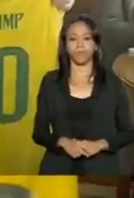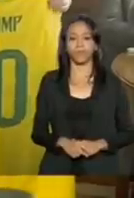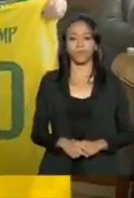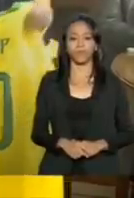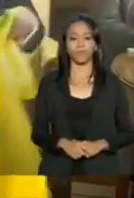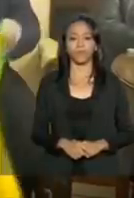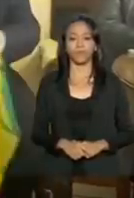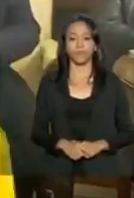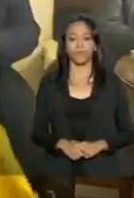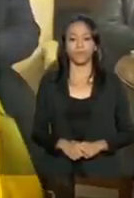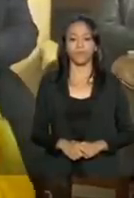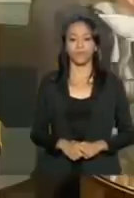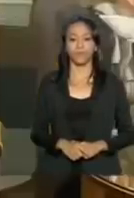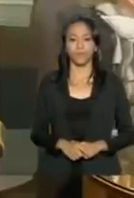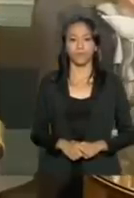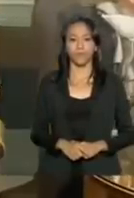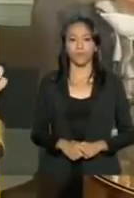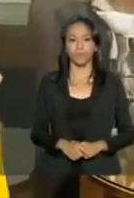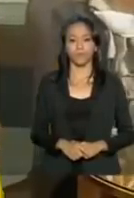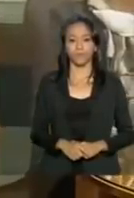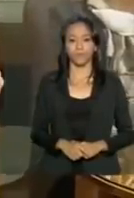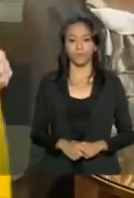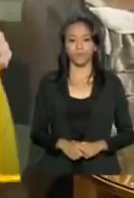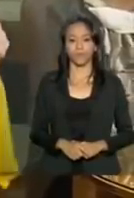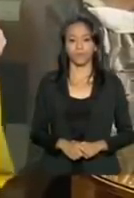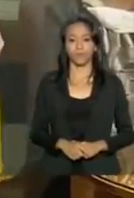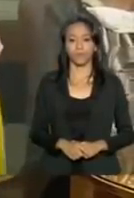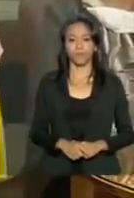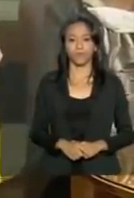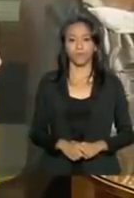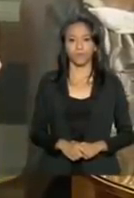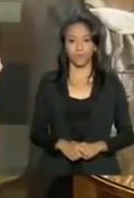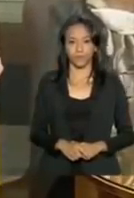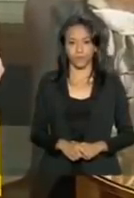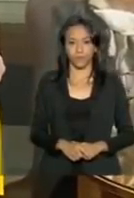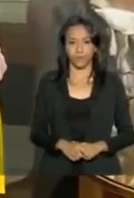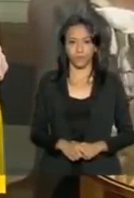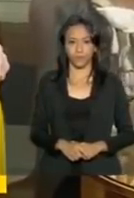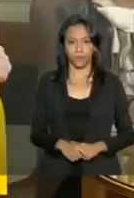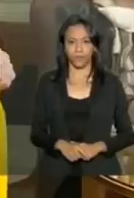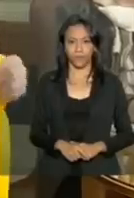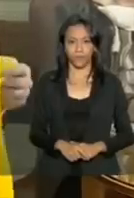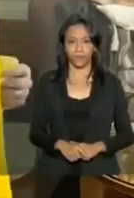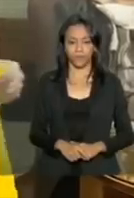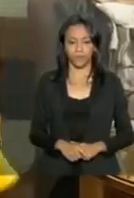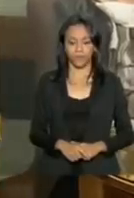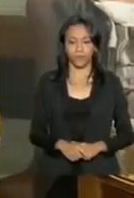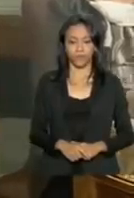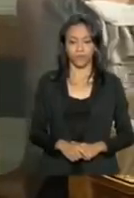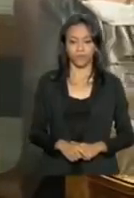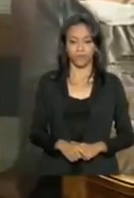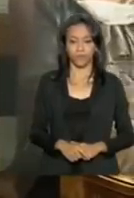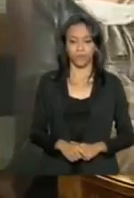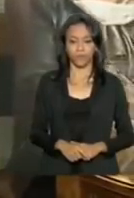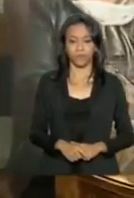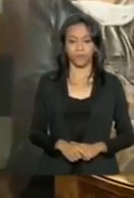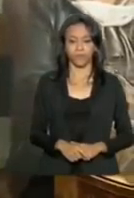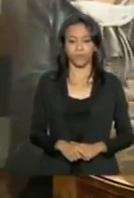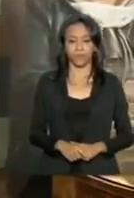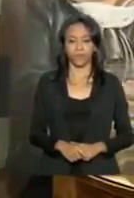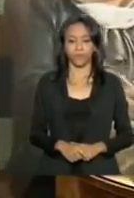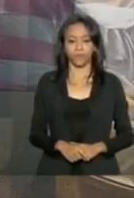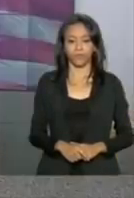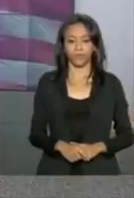emblematic token of the world that also known as Pelé. They give us so much joy by playing football.